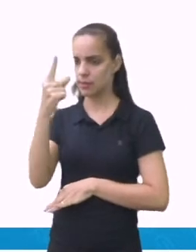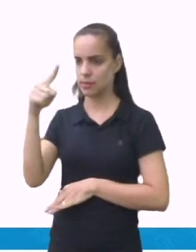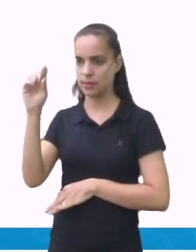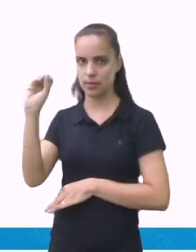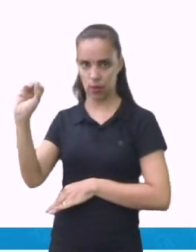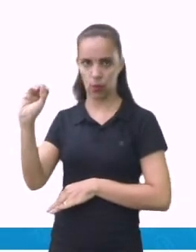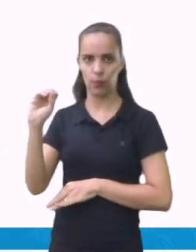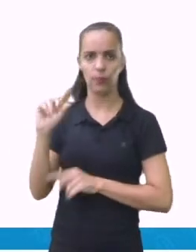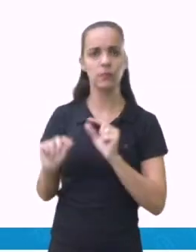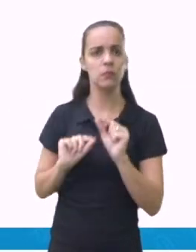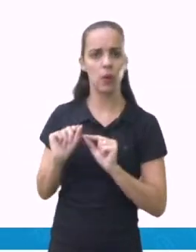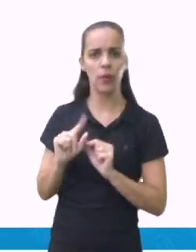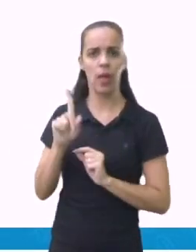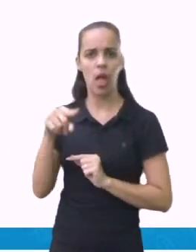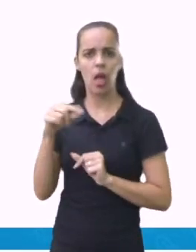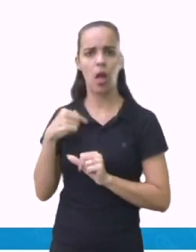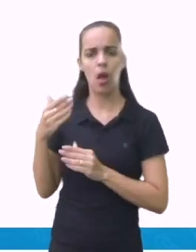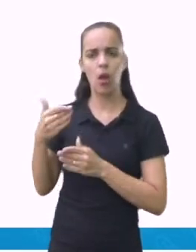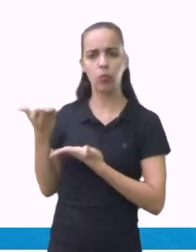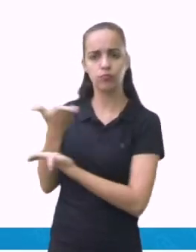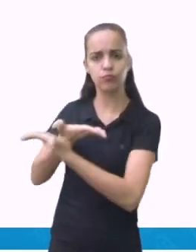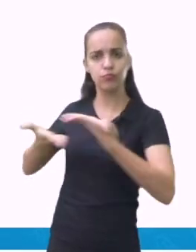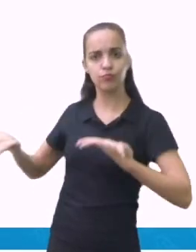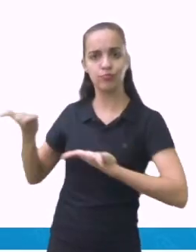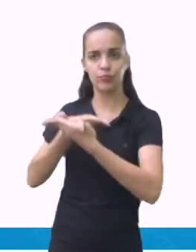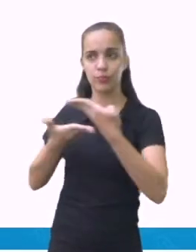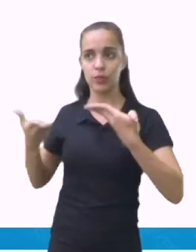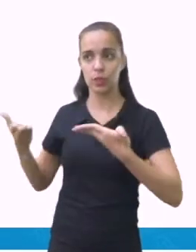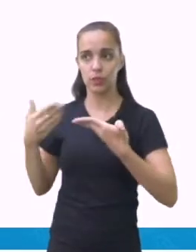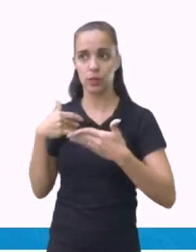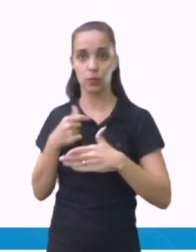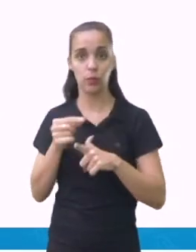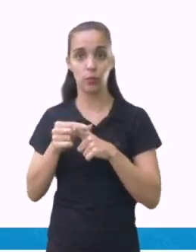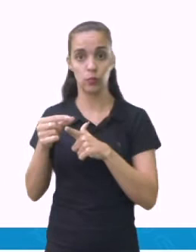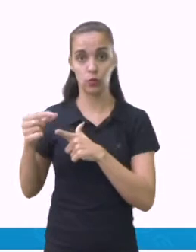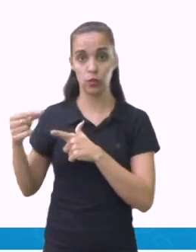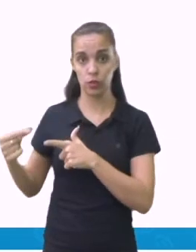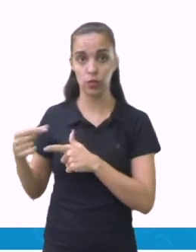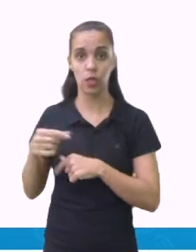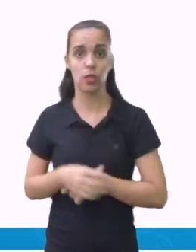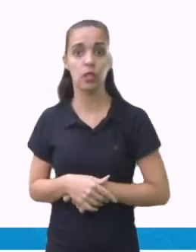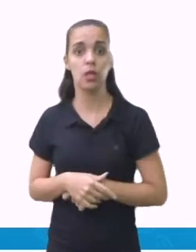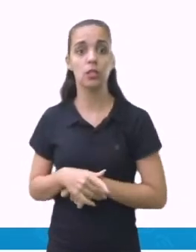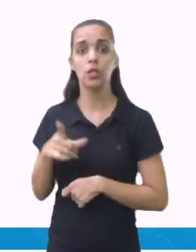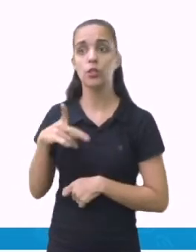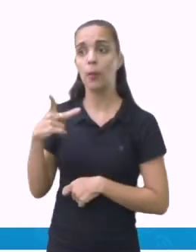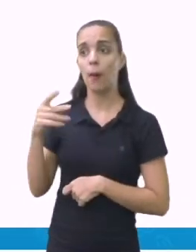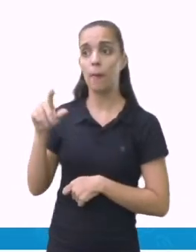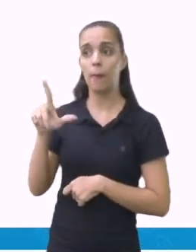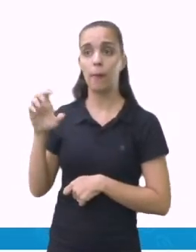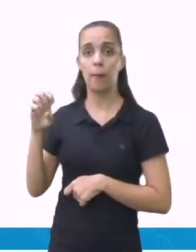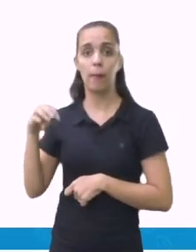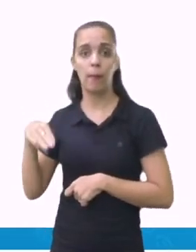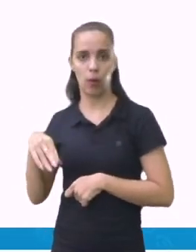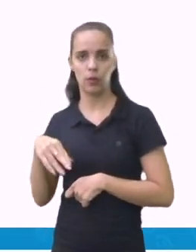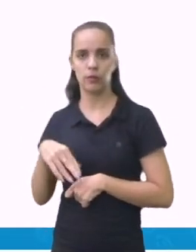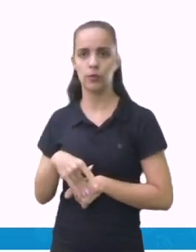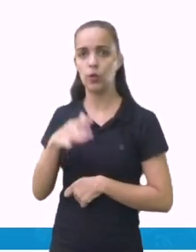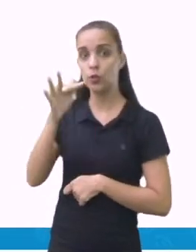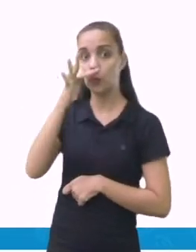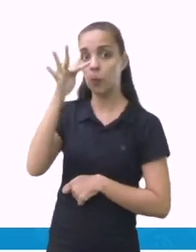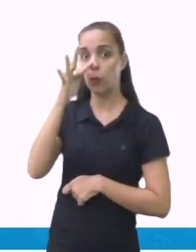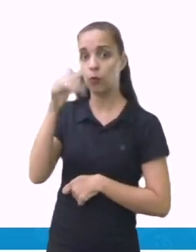polinização. Temos a polinização cruzada, que é quando